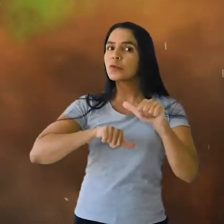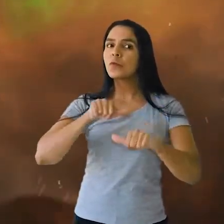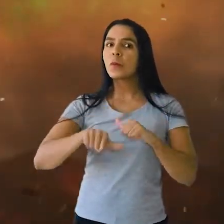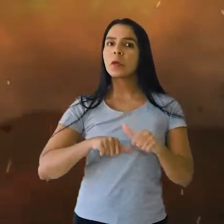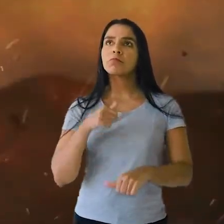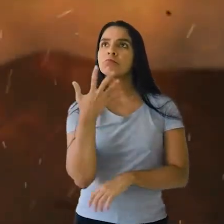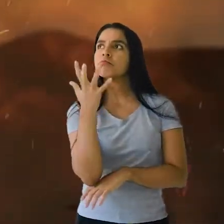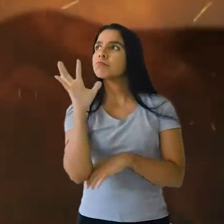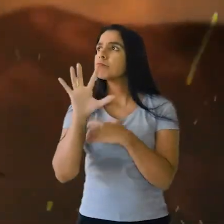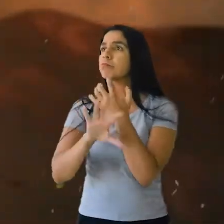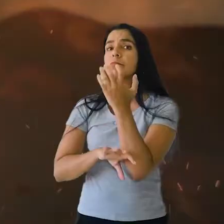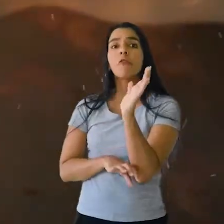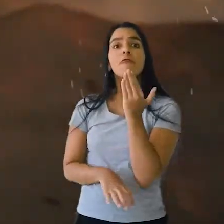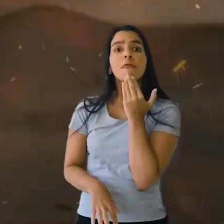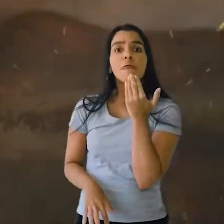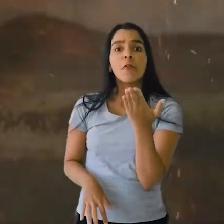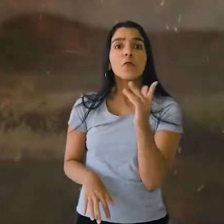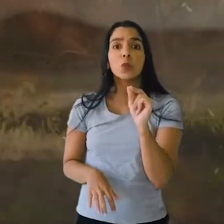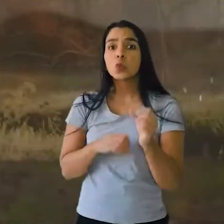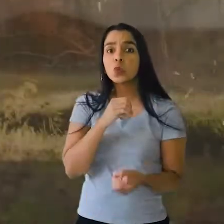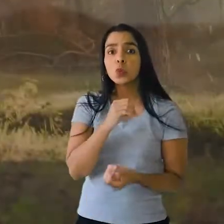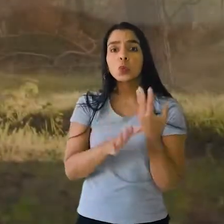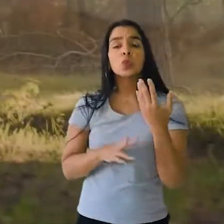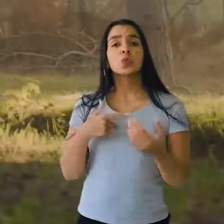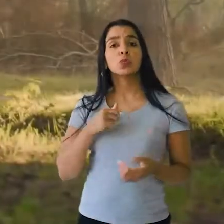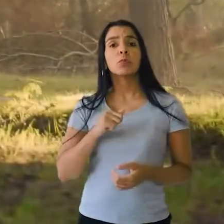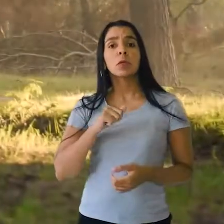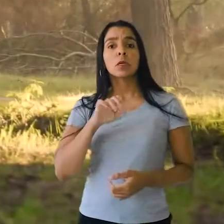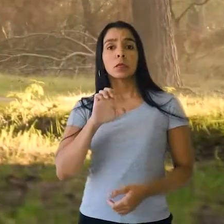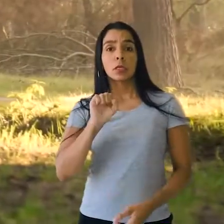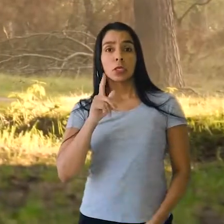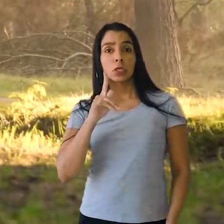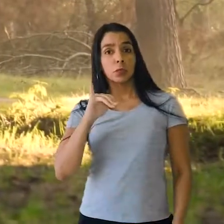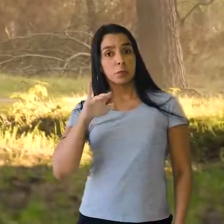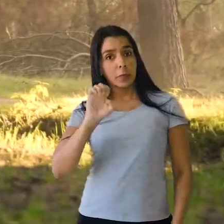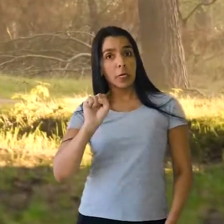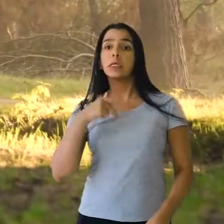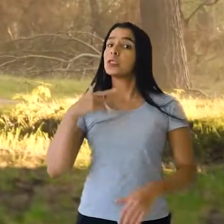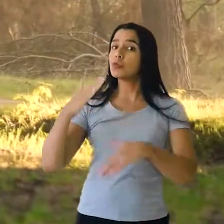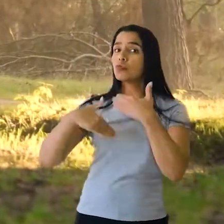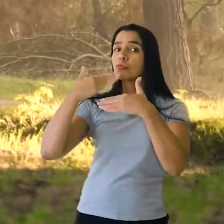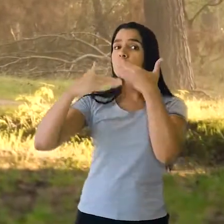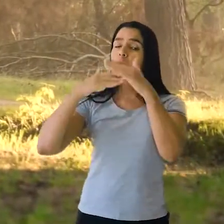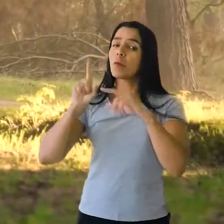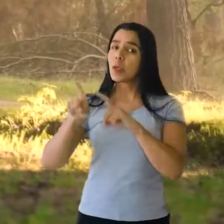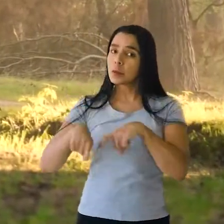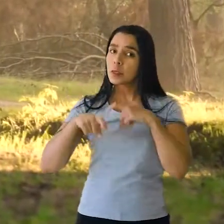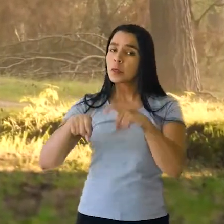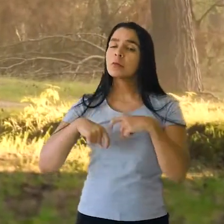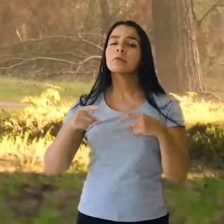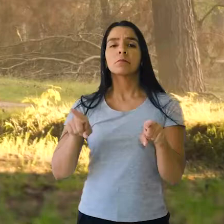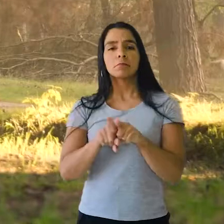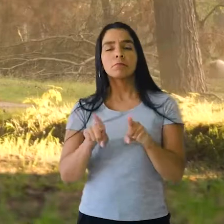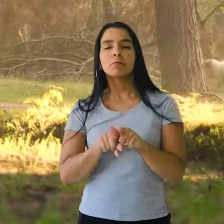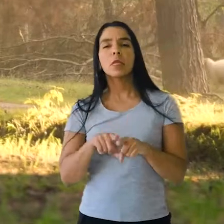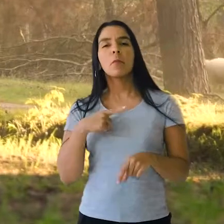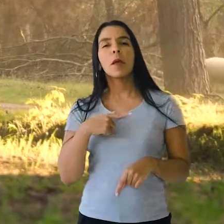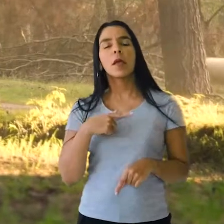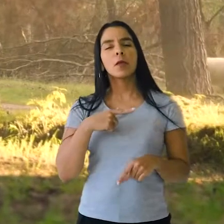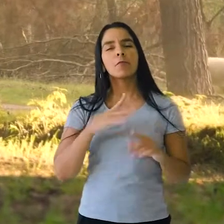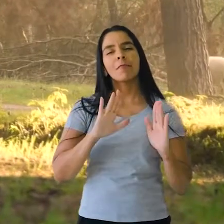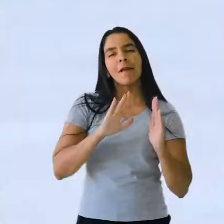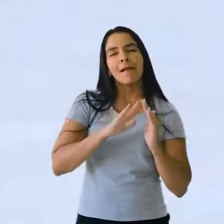de detalhes. Essas transformações ambientais favoreceram o surgimento de espécies, o desenvolvimento